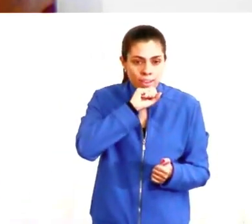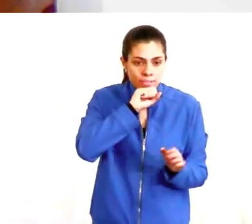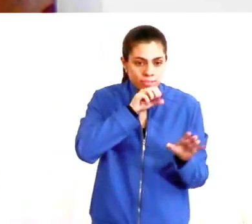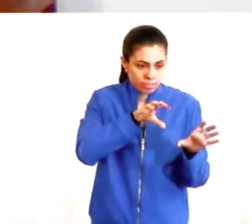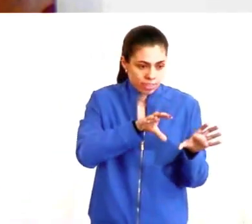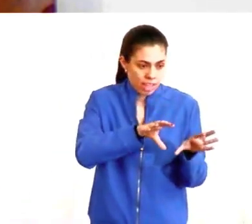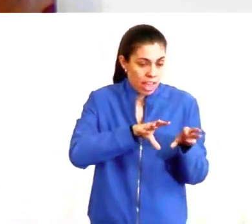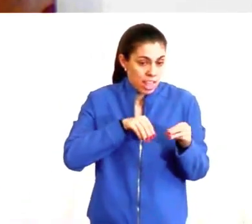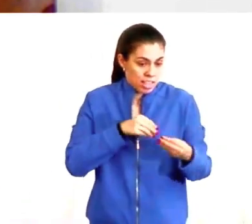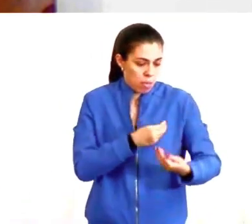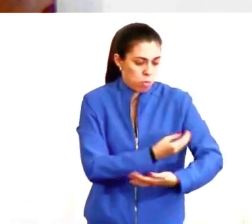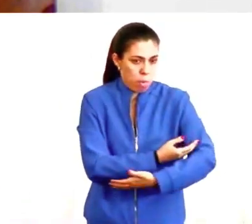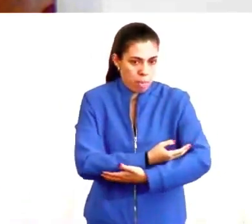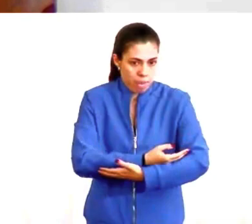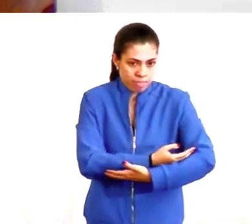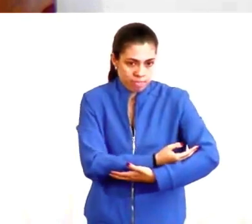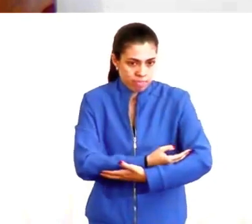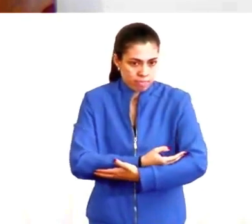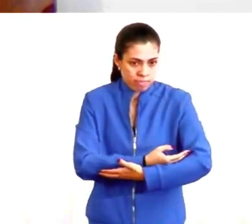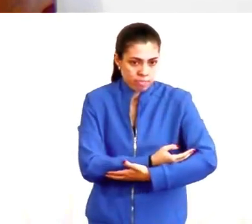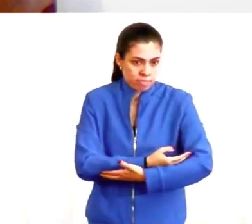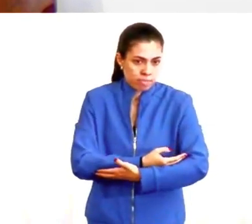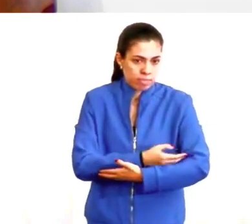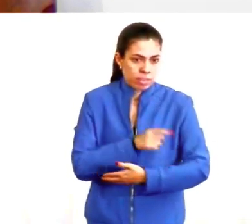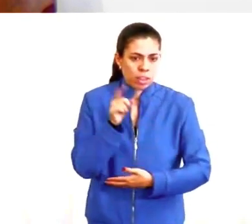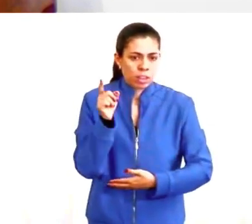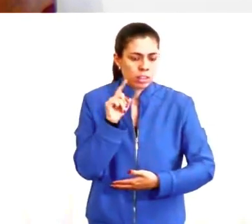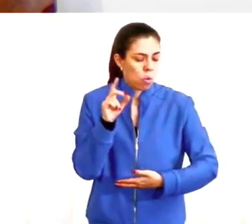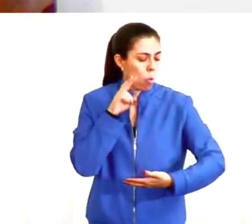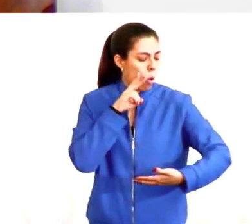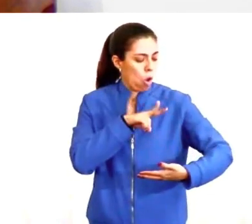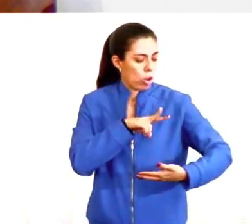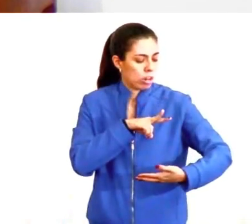o que um cristão faz com o seu discípulo.